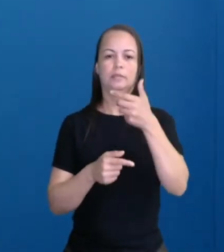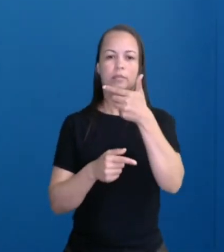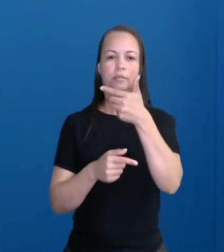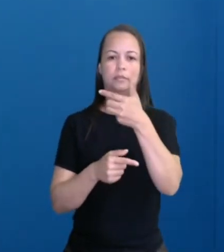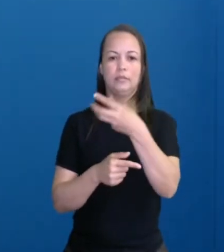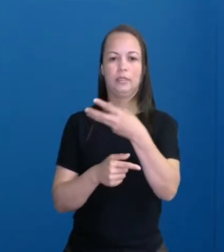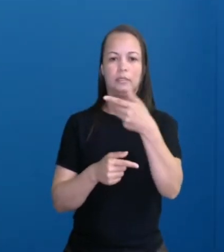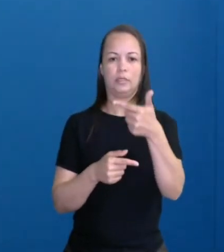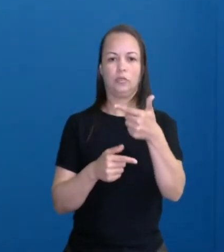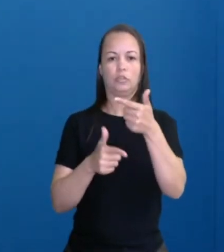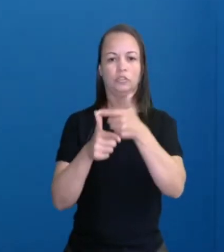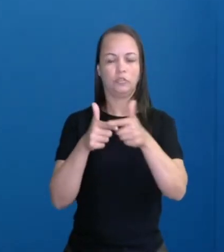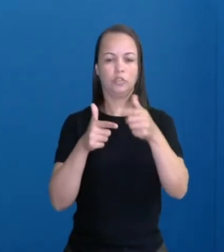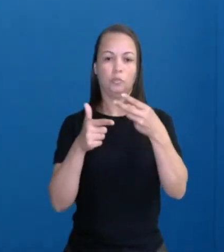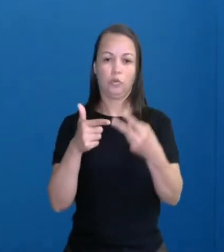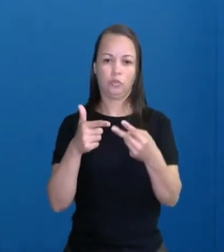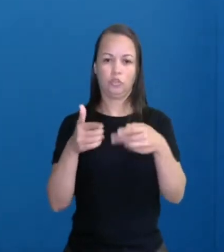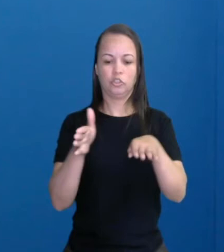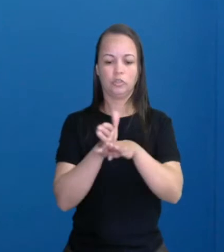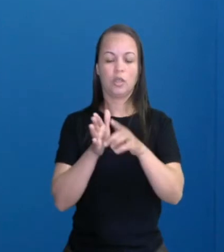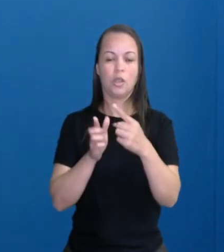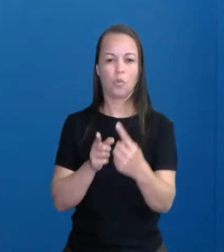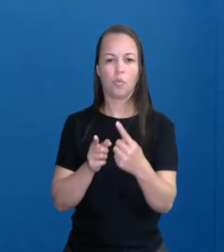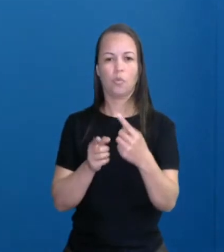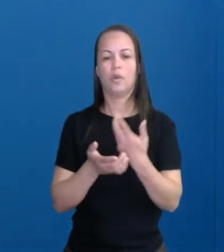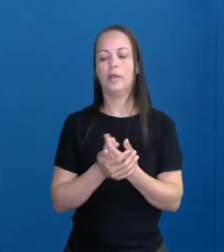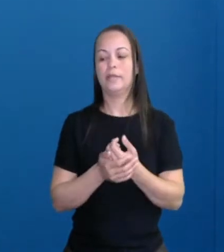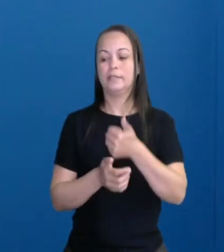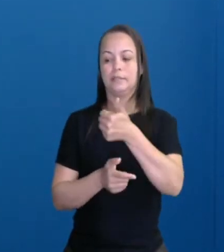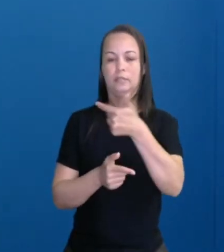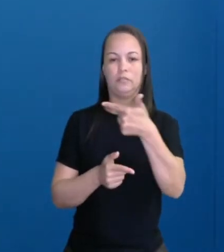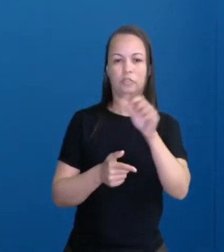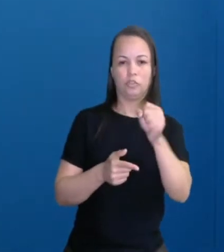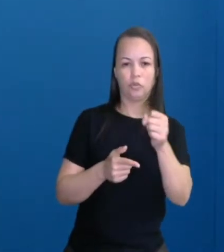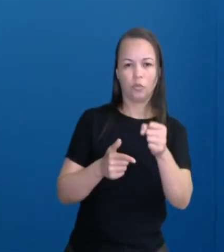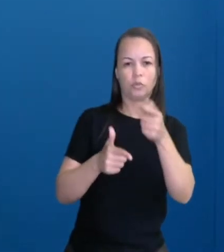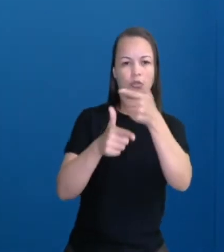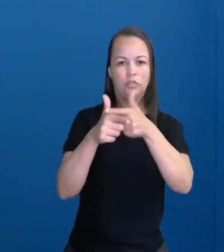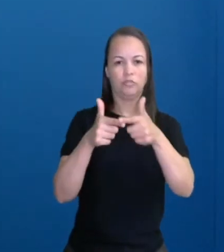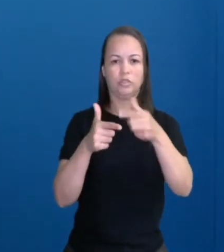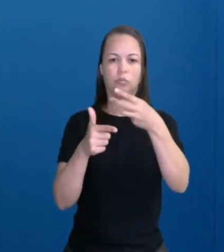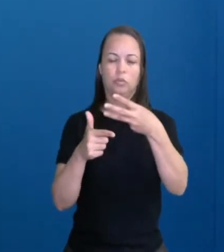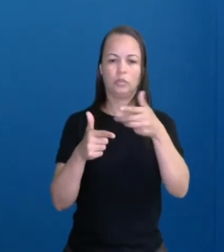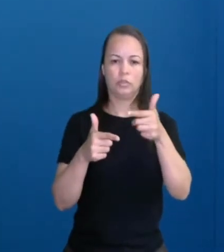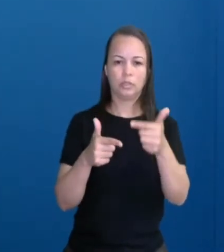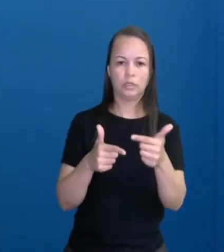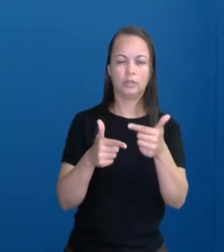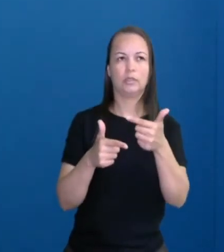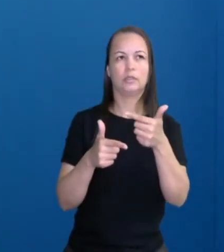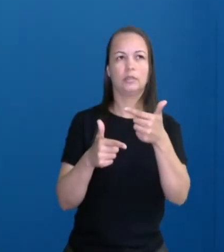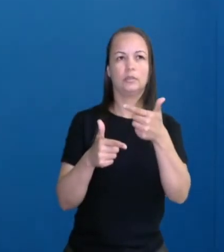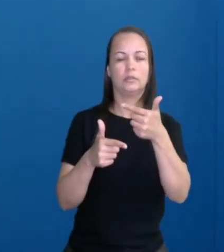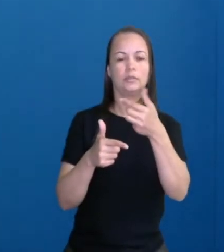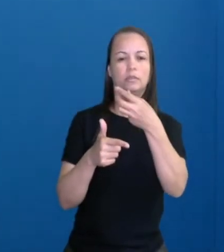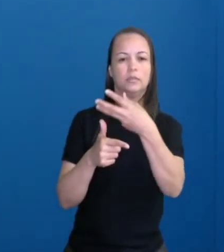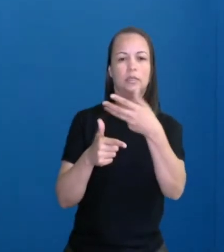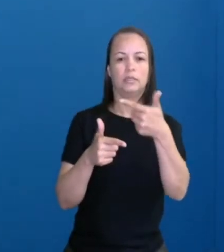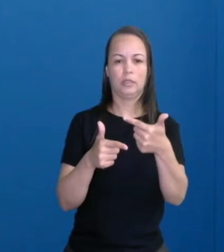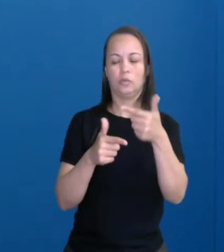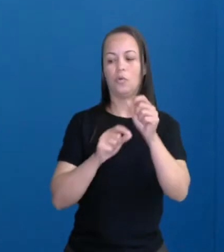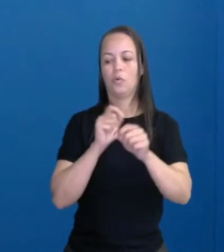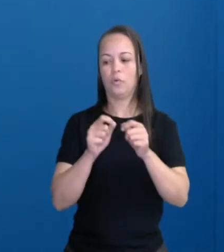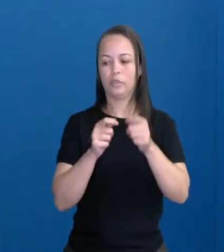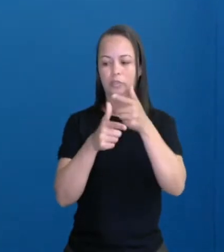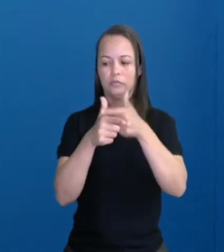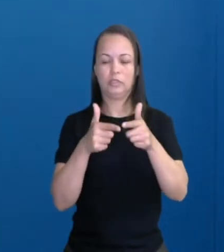chegar em 1, e 128 dividido pelo 32 fica 4 aqui no denominador. Ou seja, ao invés de a gente estar com essa